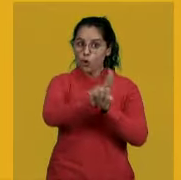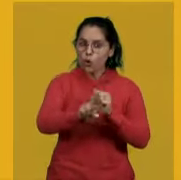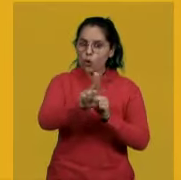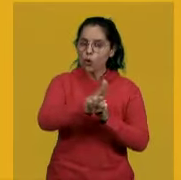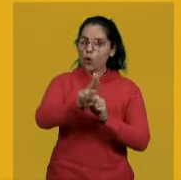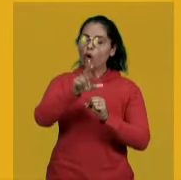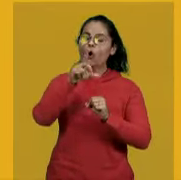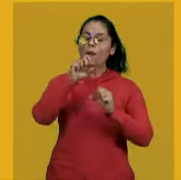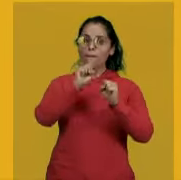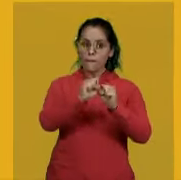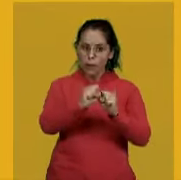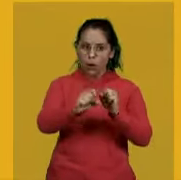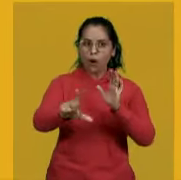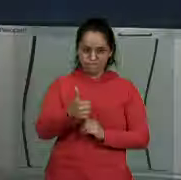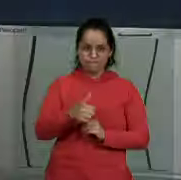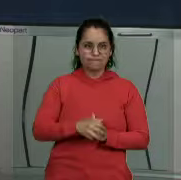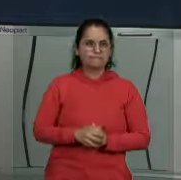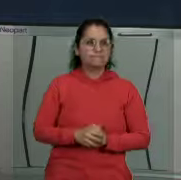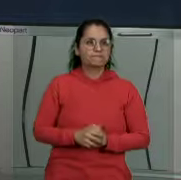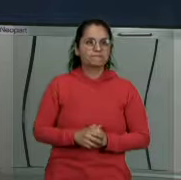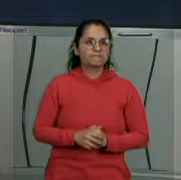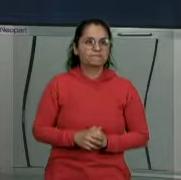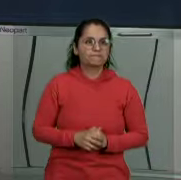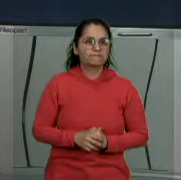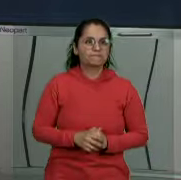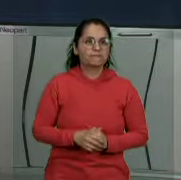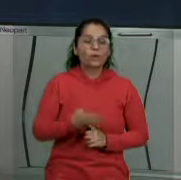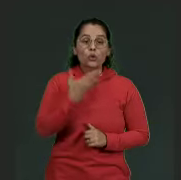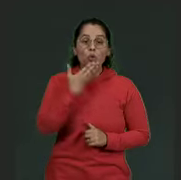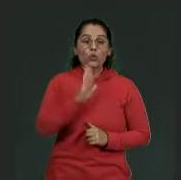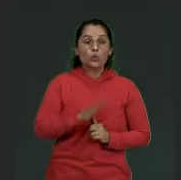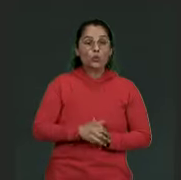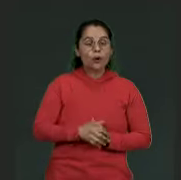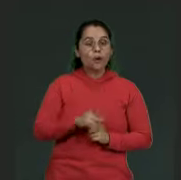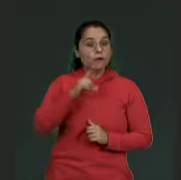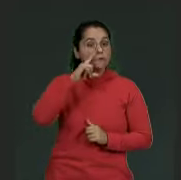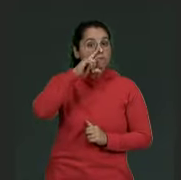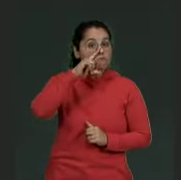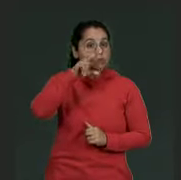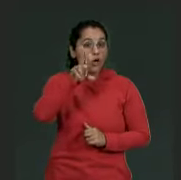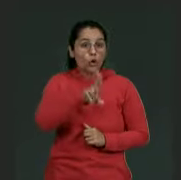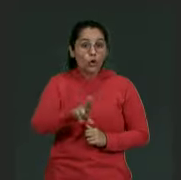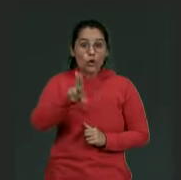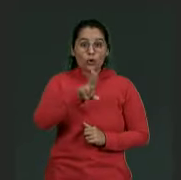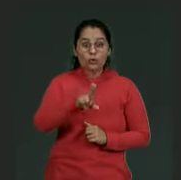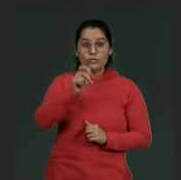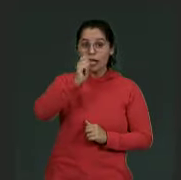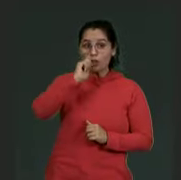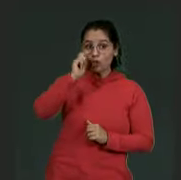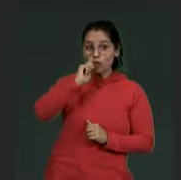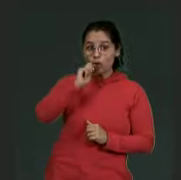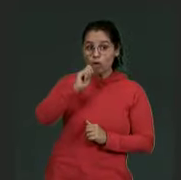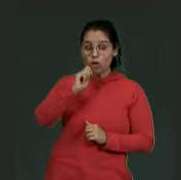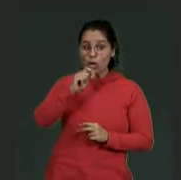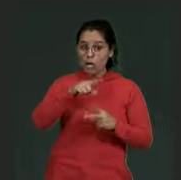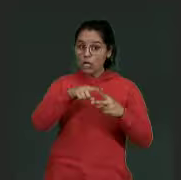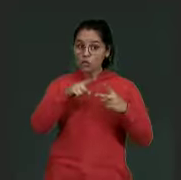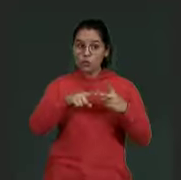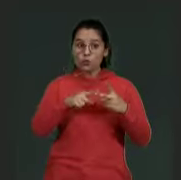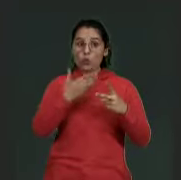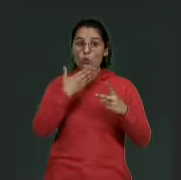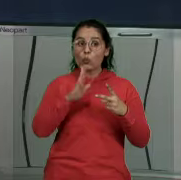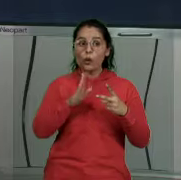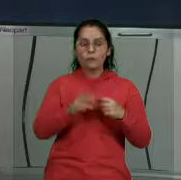sujeito às penas de lei. Quais são os riscos do uso de drogas lícitas e